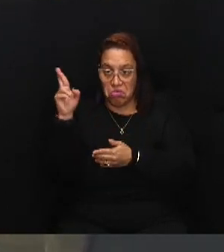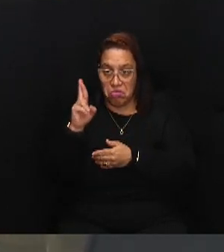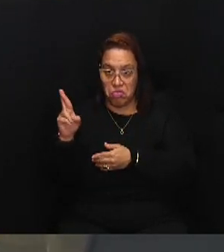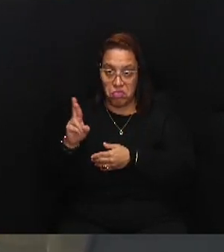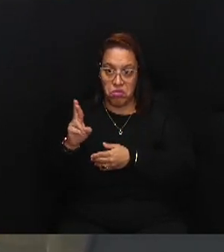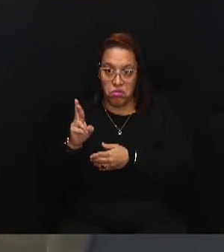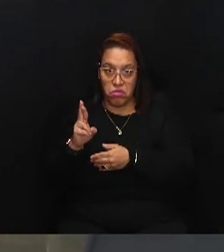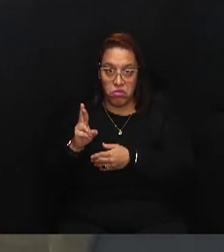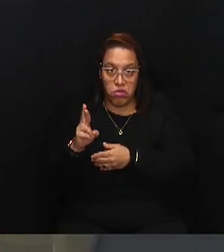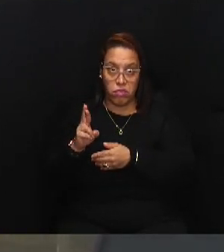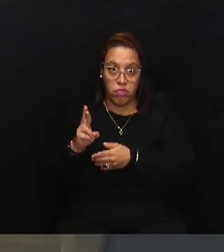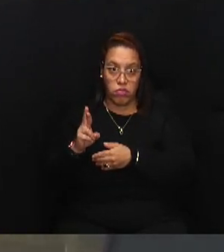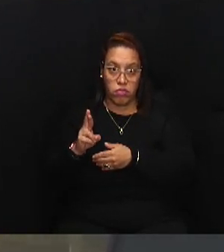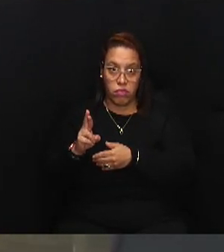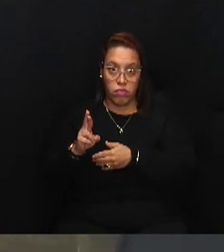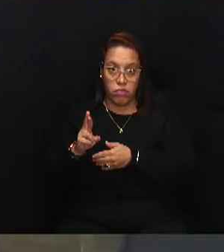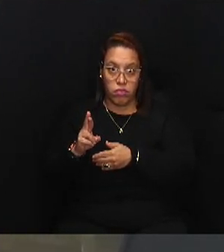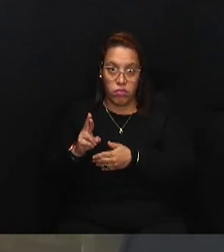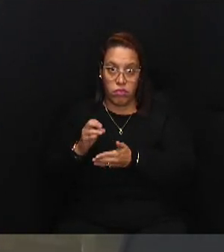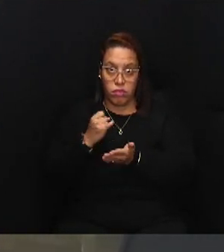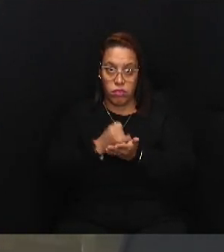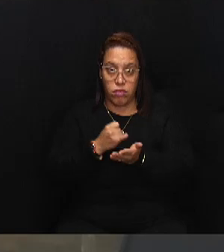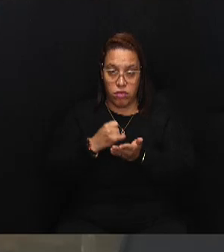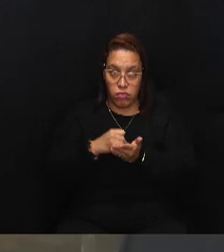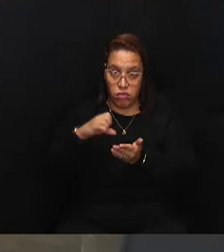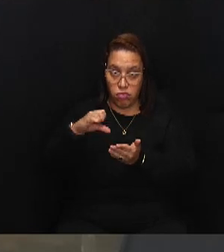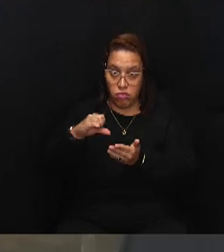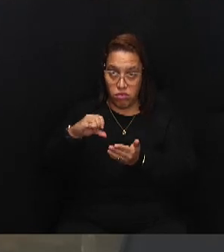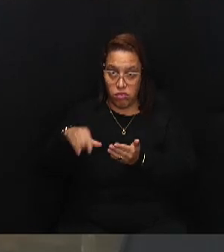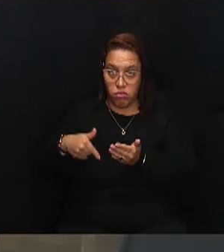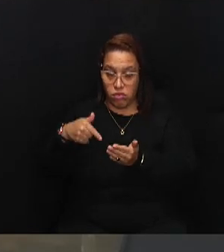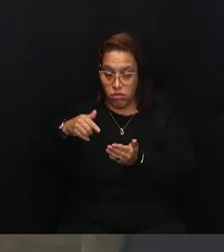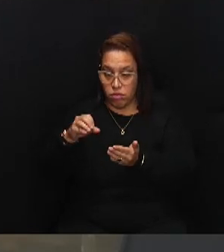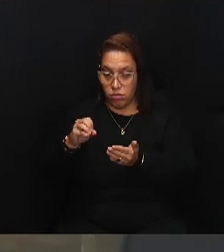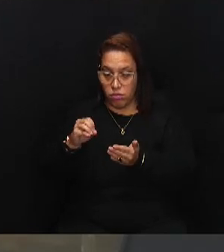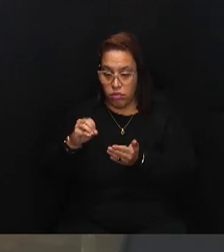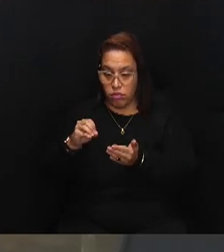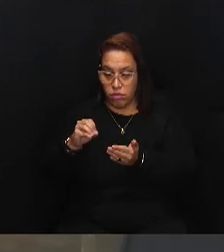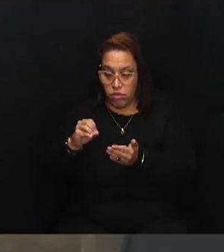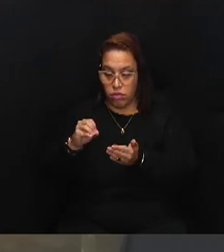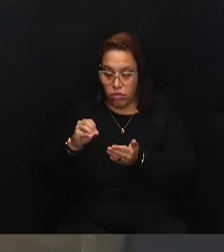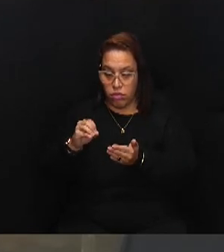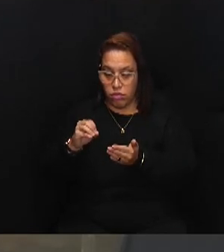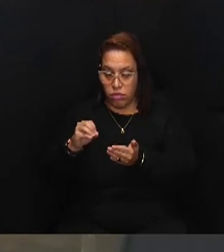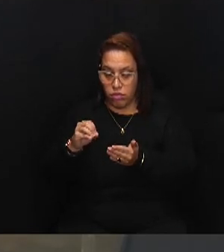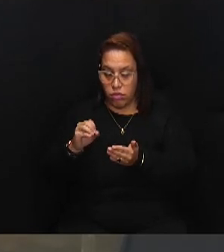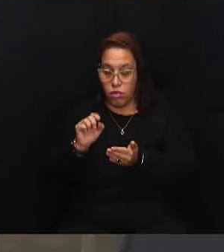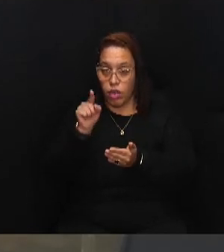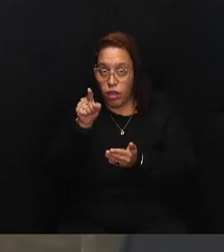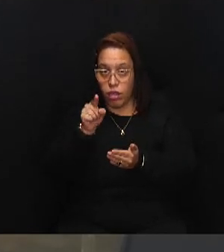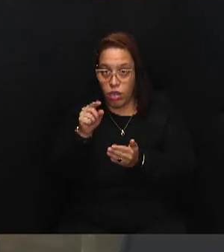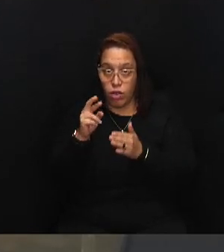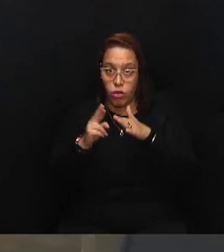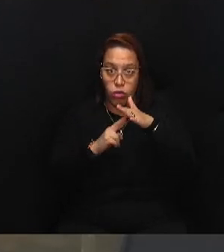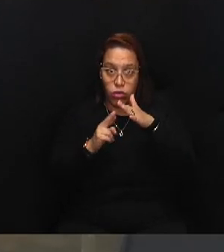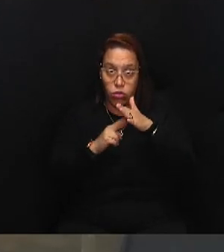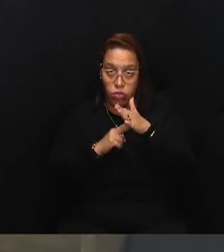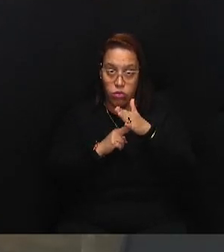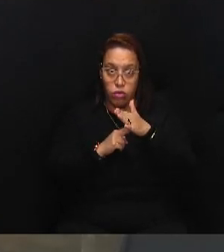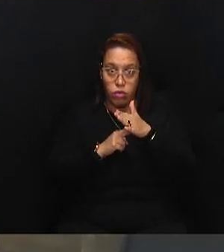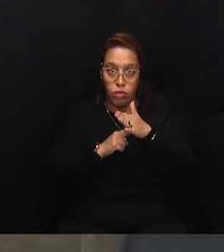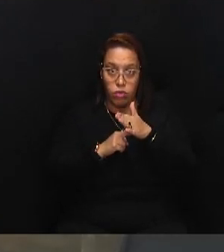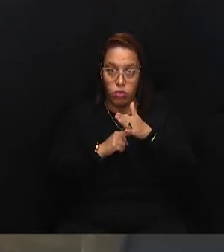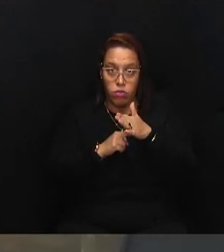isento até daquela taxinha de R$ 9,70 que desce lá no embarque. Aí pega